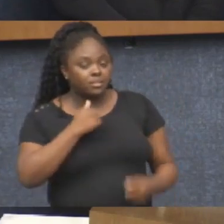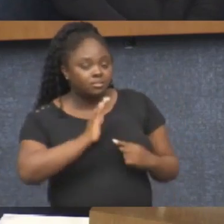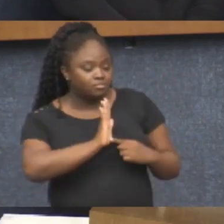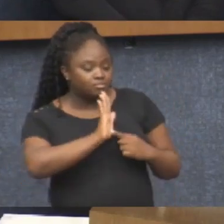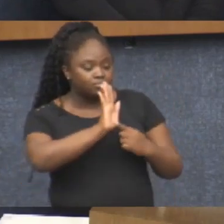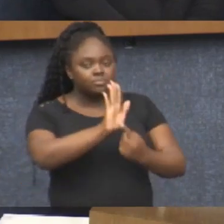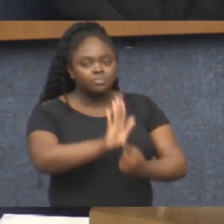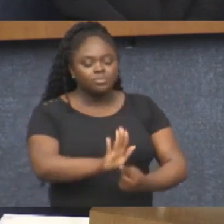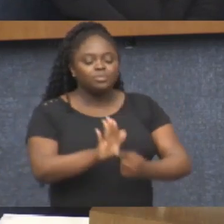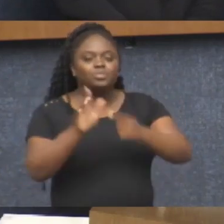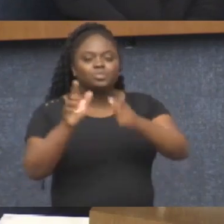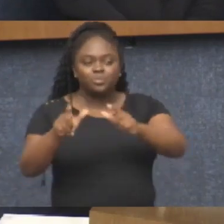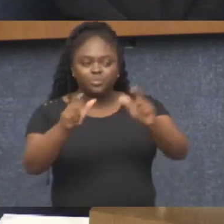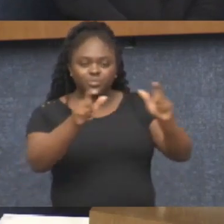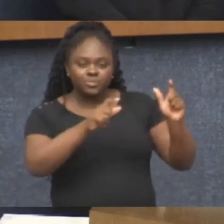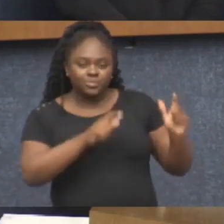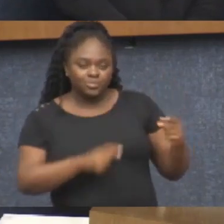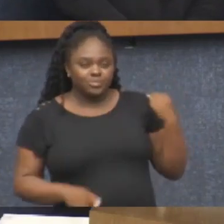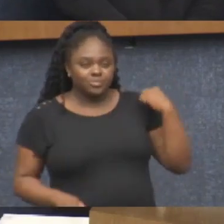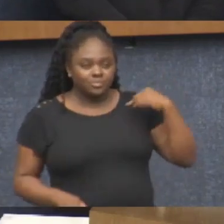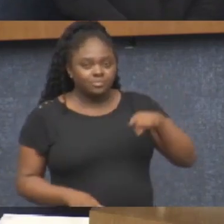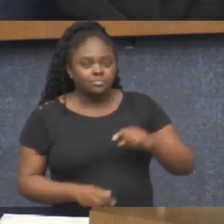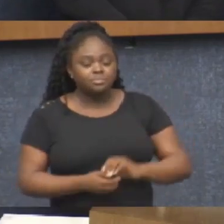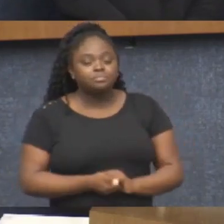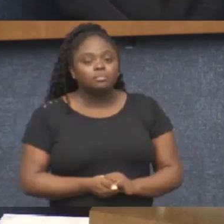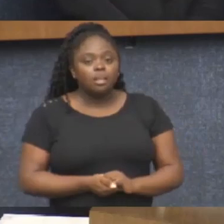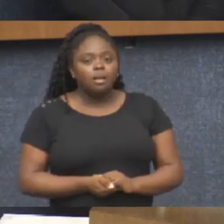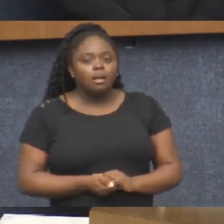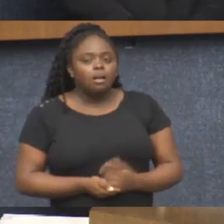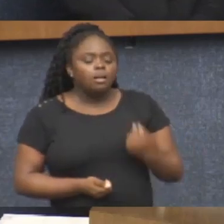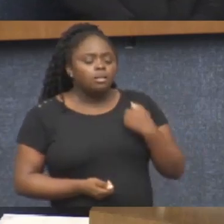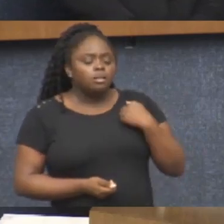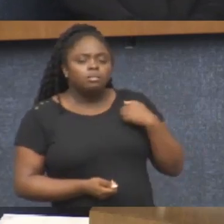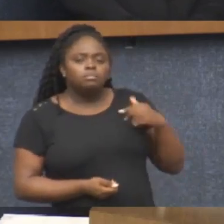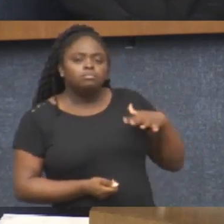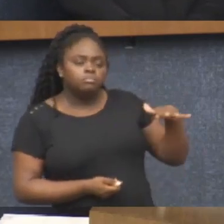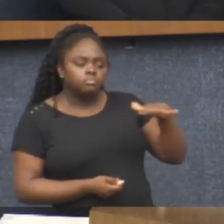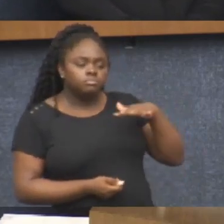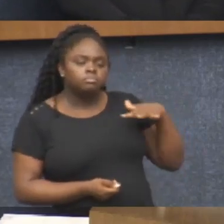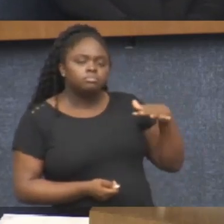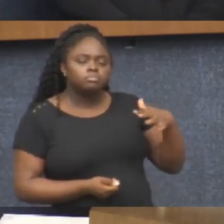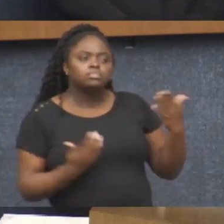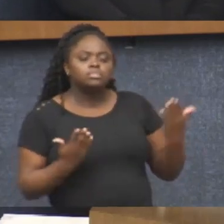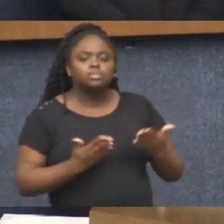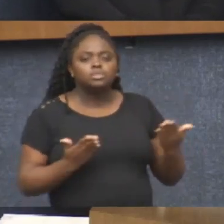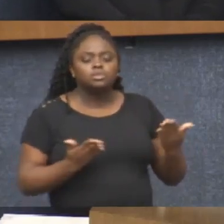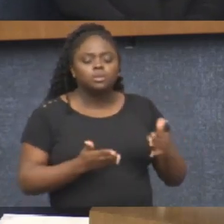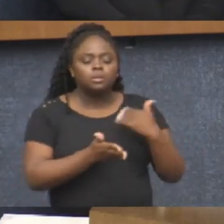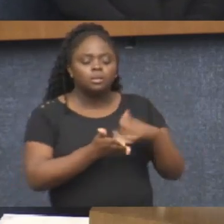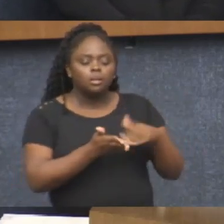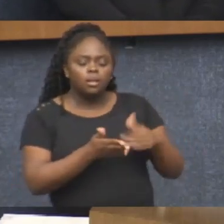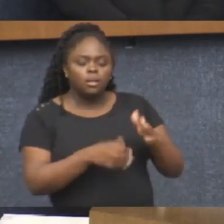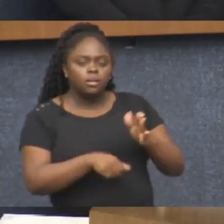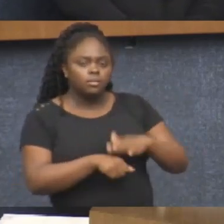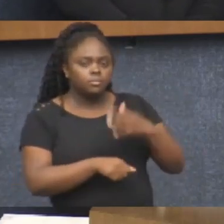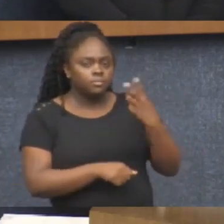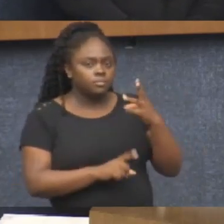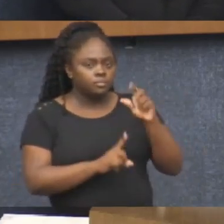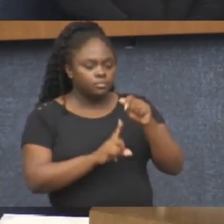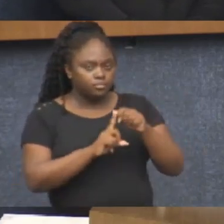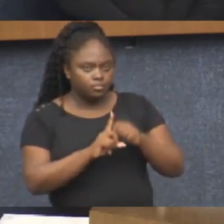levo isso para onde vou. E assim, nesse lugar que eu estou ocupando a subsecretaria há pouco mais de